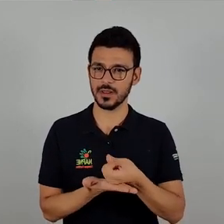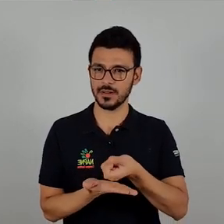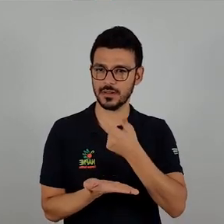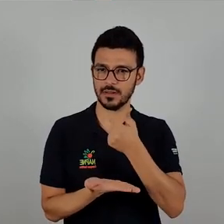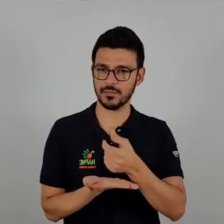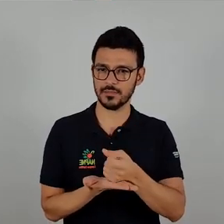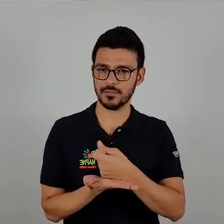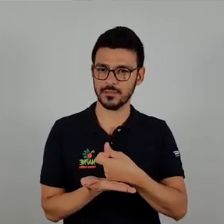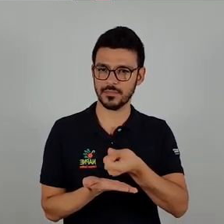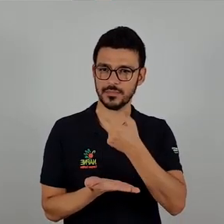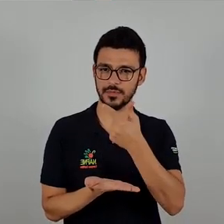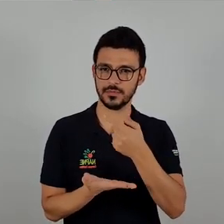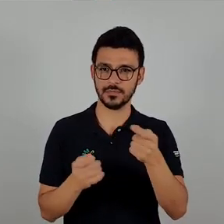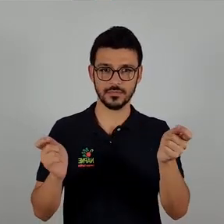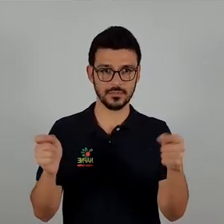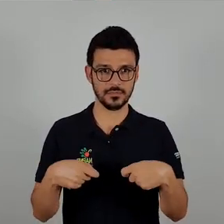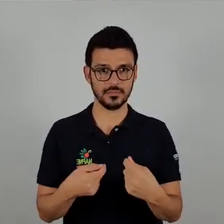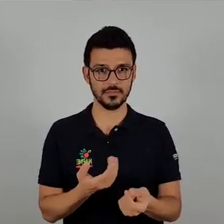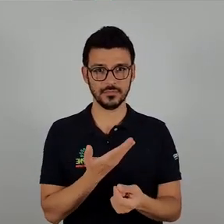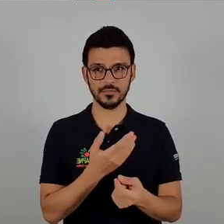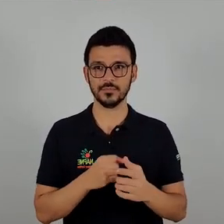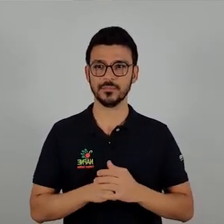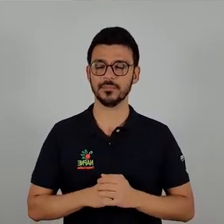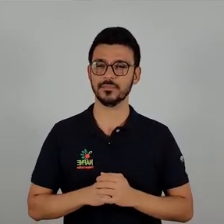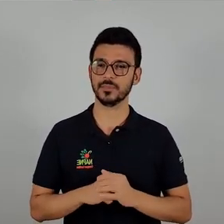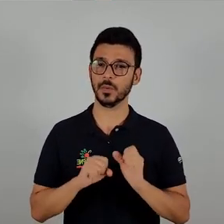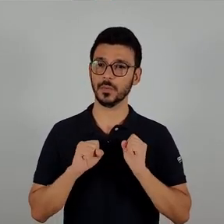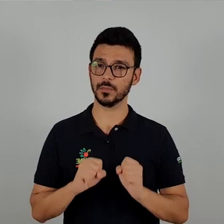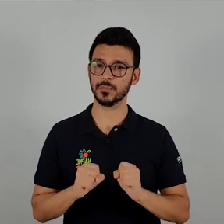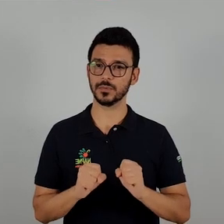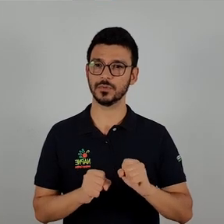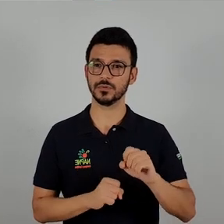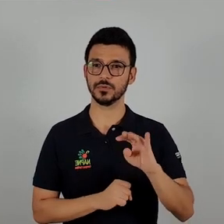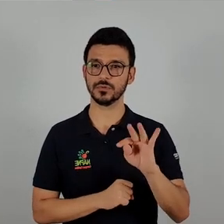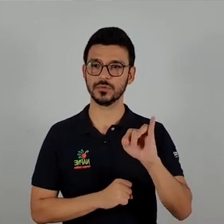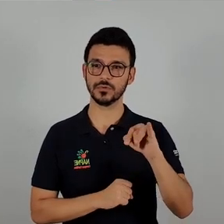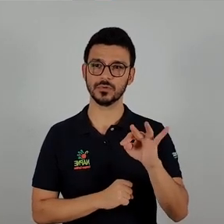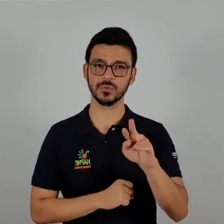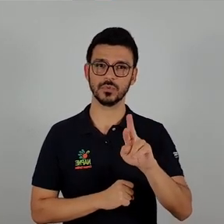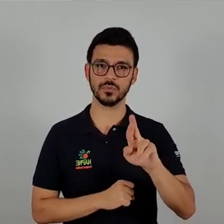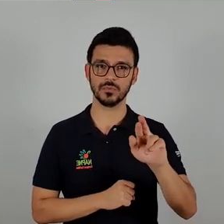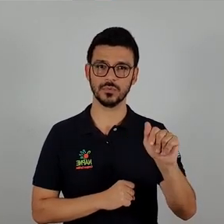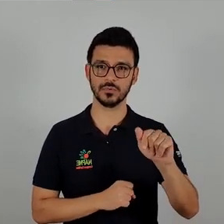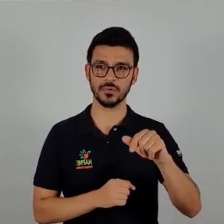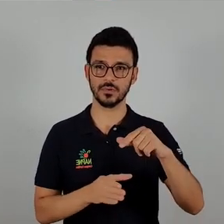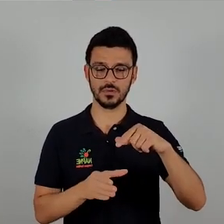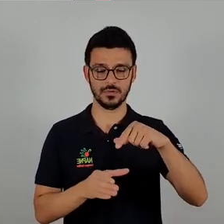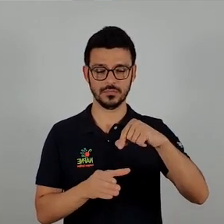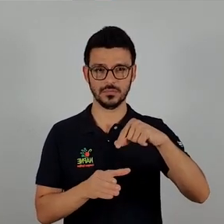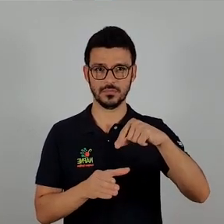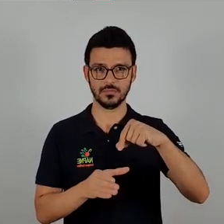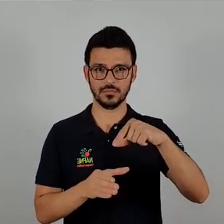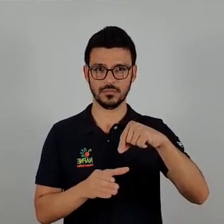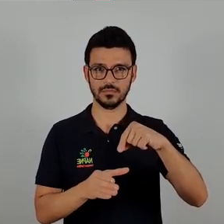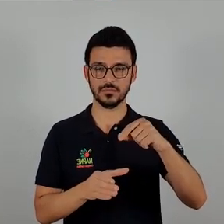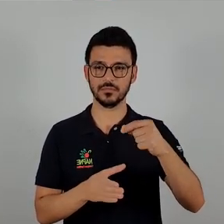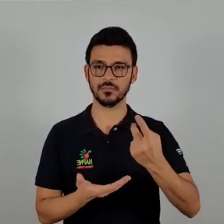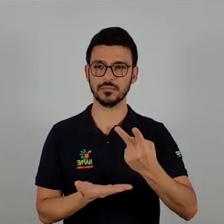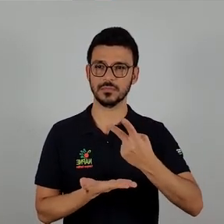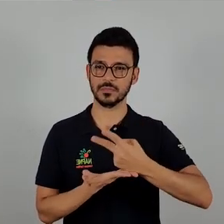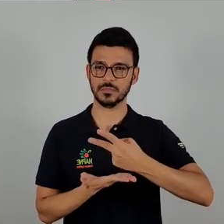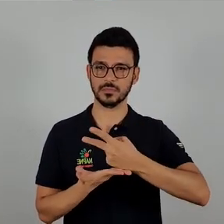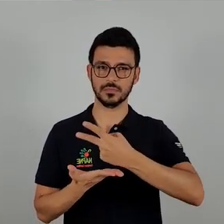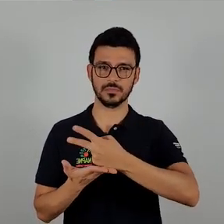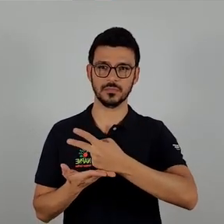humano. Facilitaria muito isso para nós na medicina veterinária, por causa do gosto e como administrar numa seringuinha, uma suspensão para os cães e gatos,